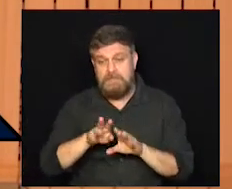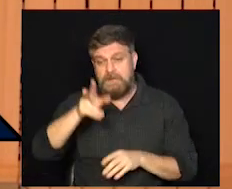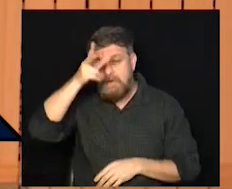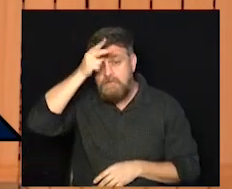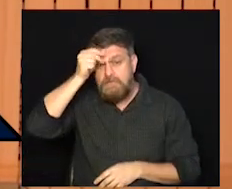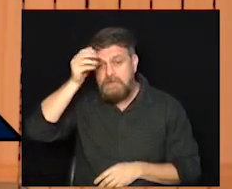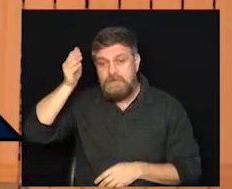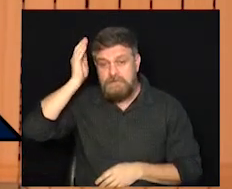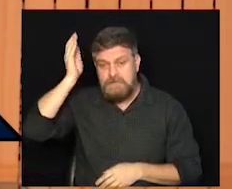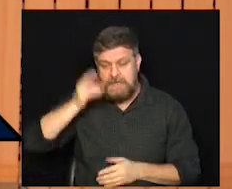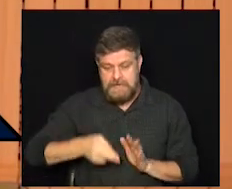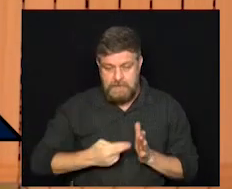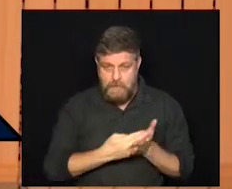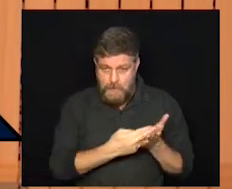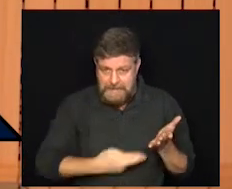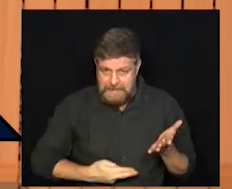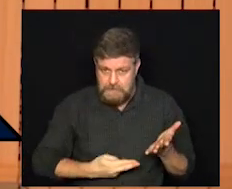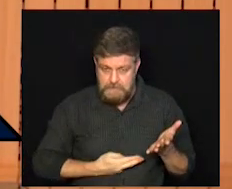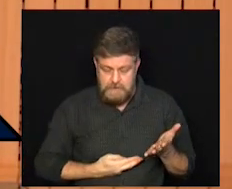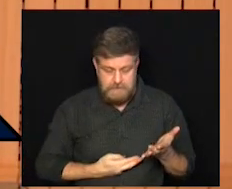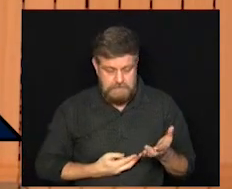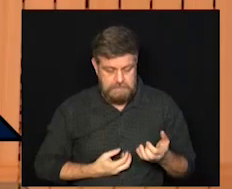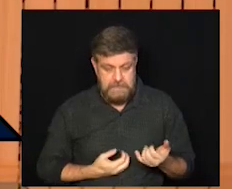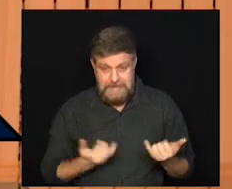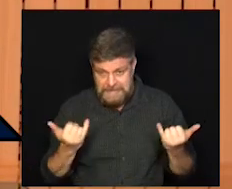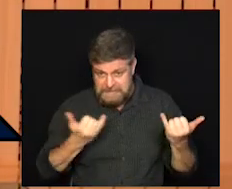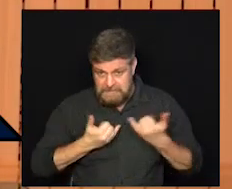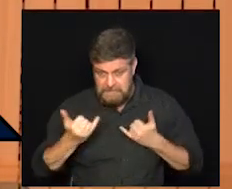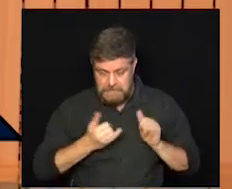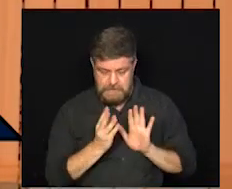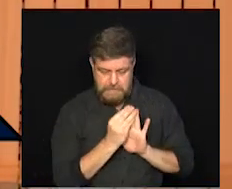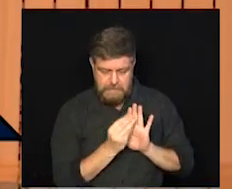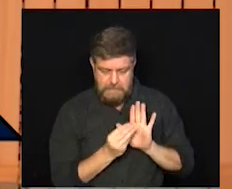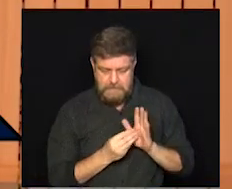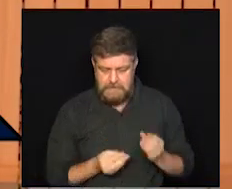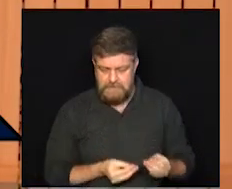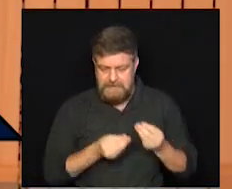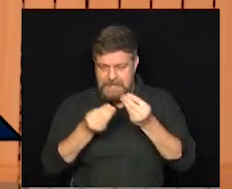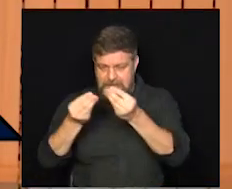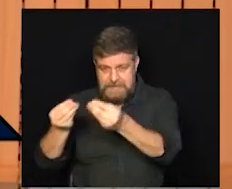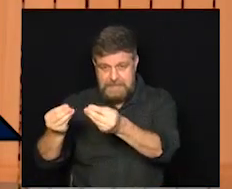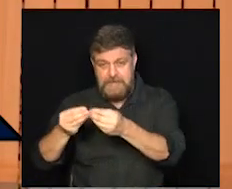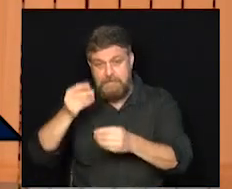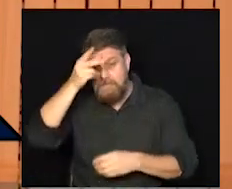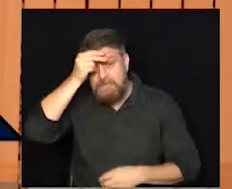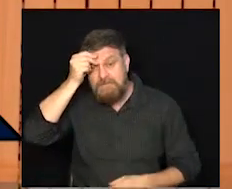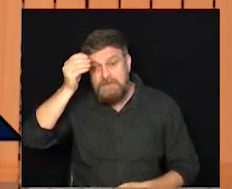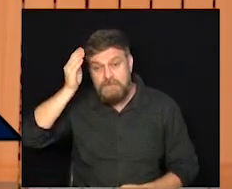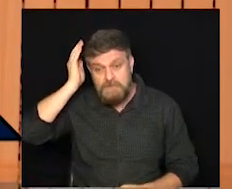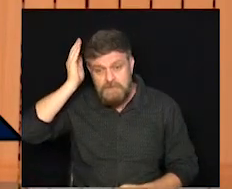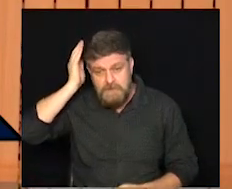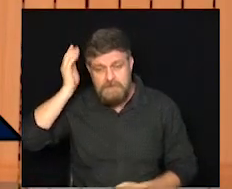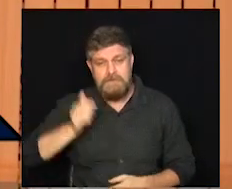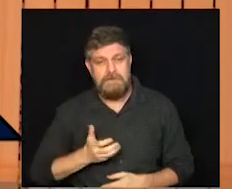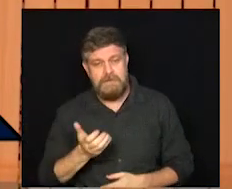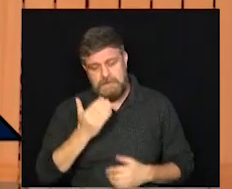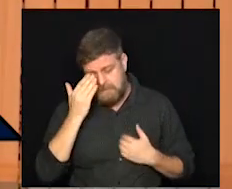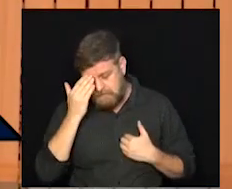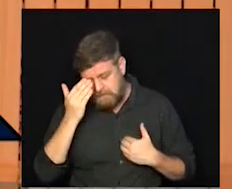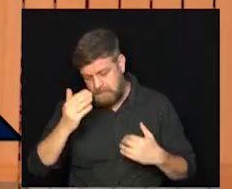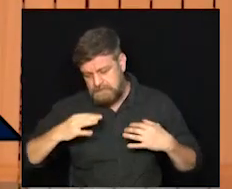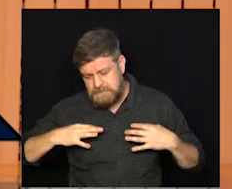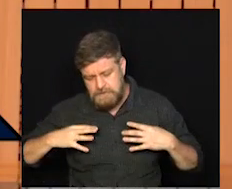para que conste estas informações do plano plurianual. Então, quero agradecer a presença de todos